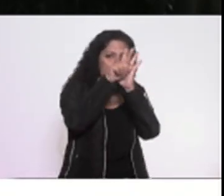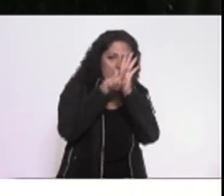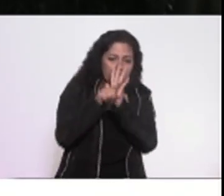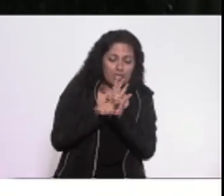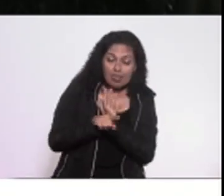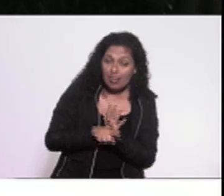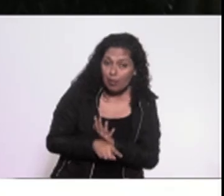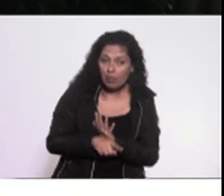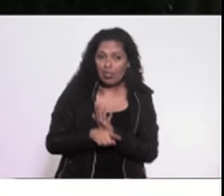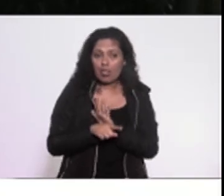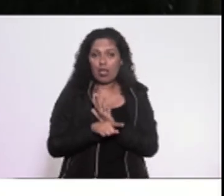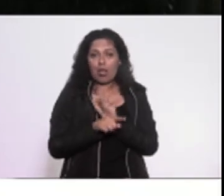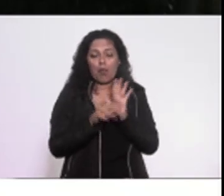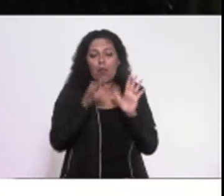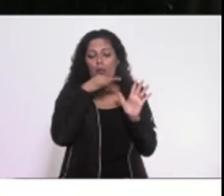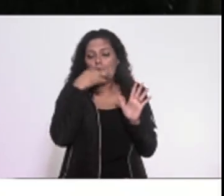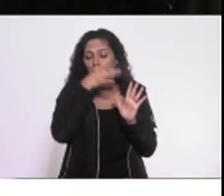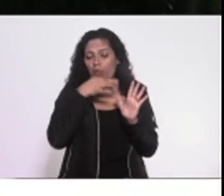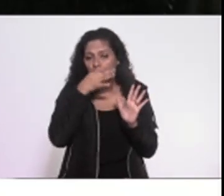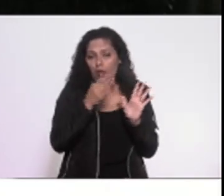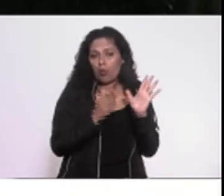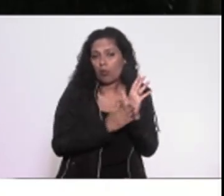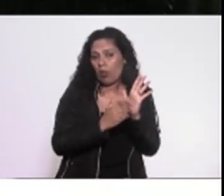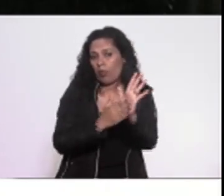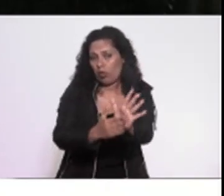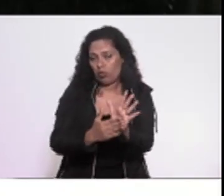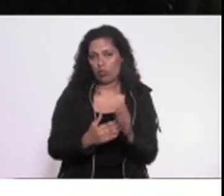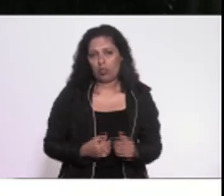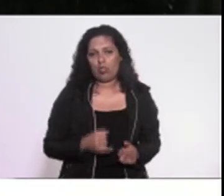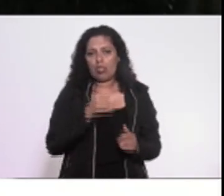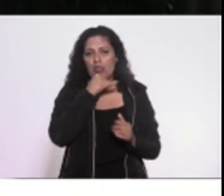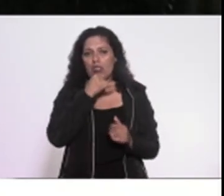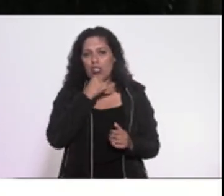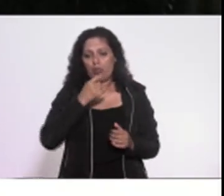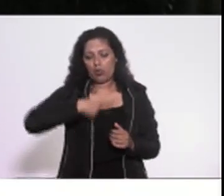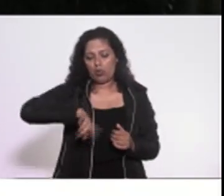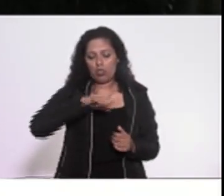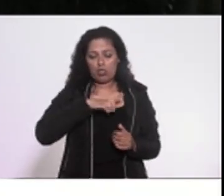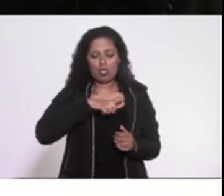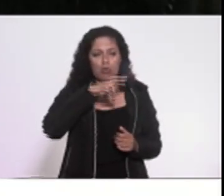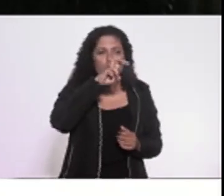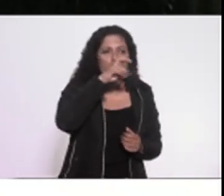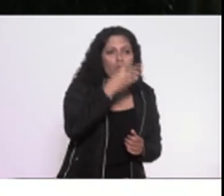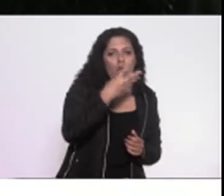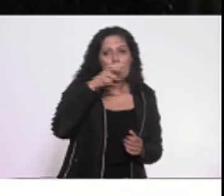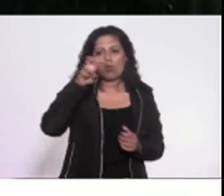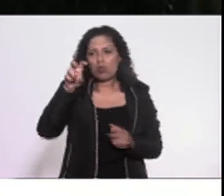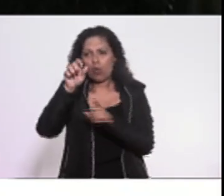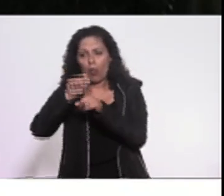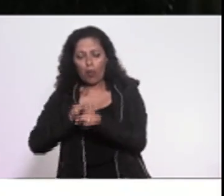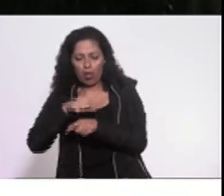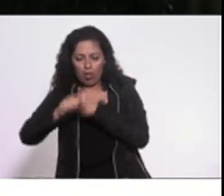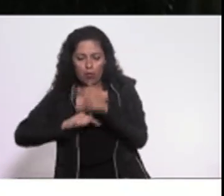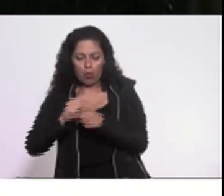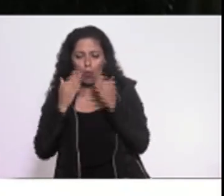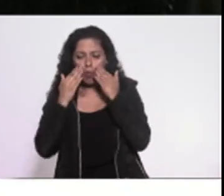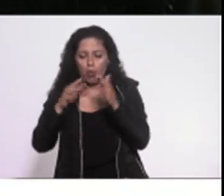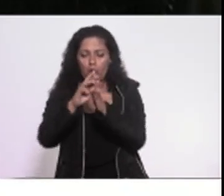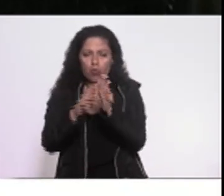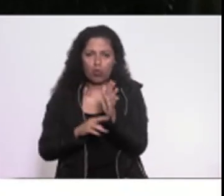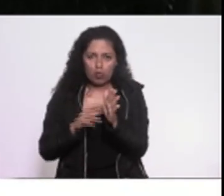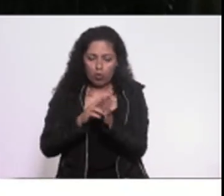dessas sugestões, porque a gente termina, sei lá, 4, 5 meses de trabalho, apresenta um relatório